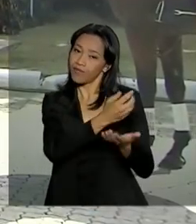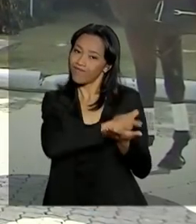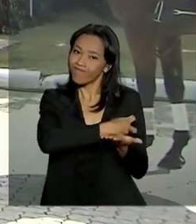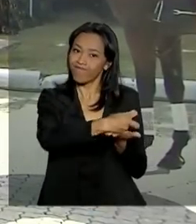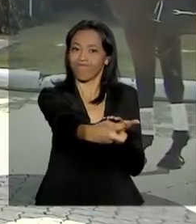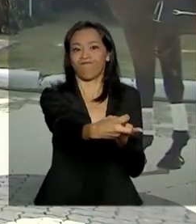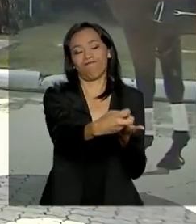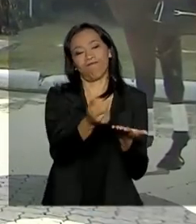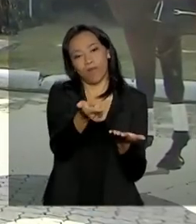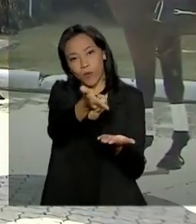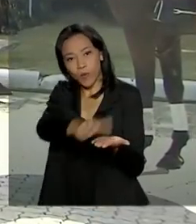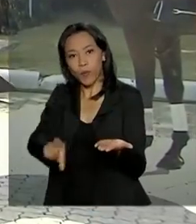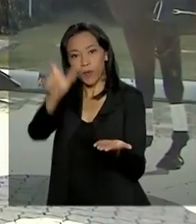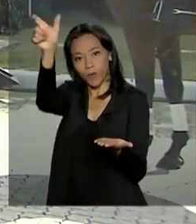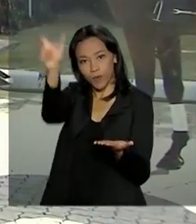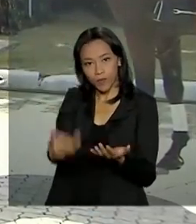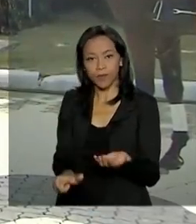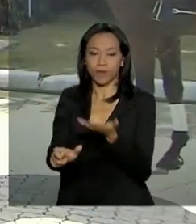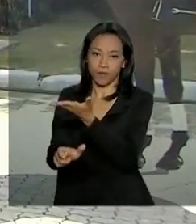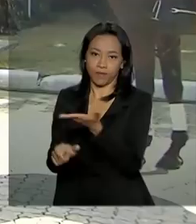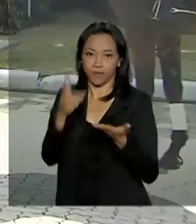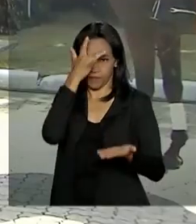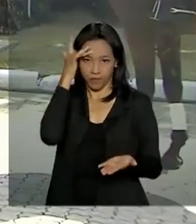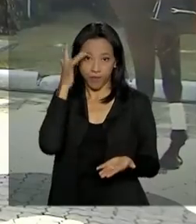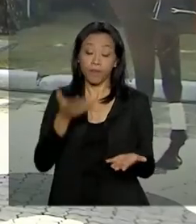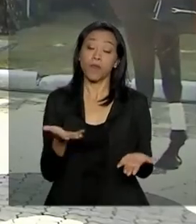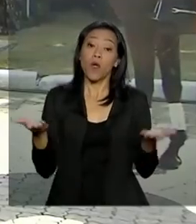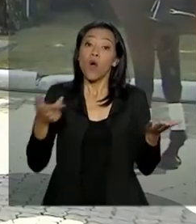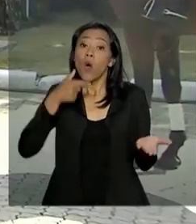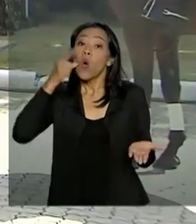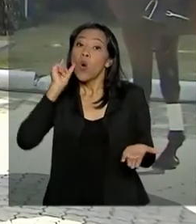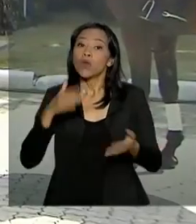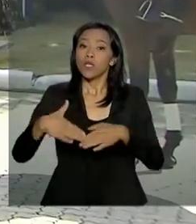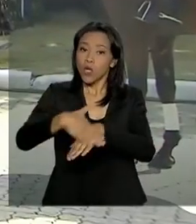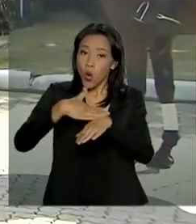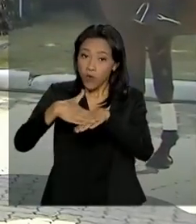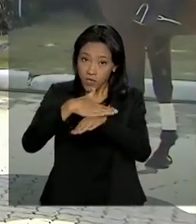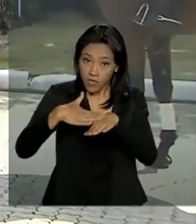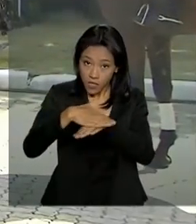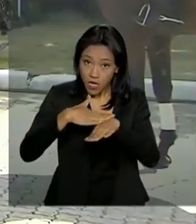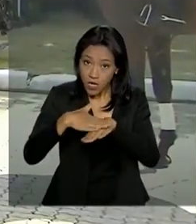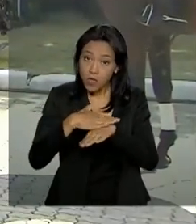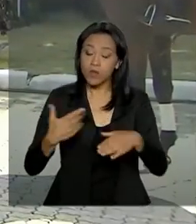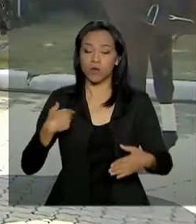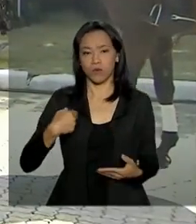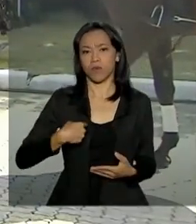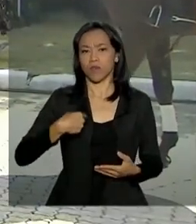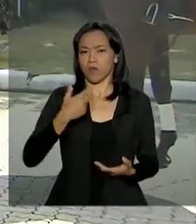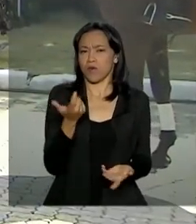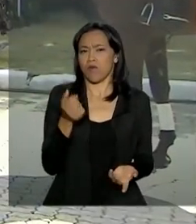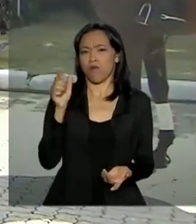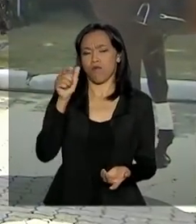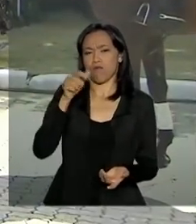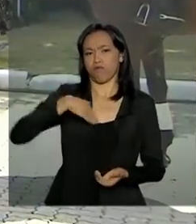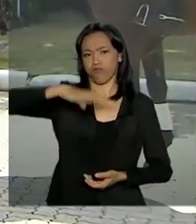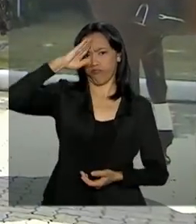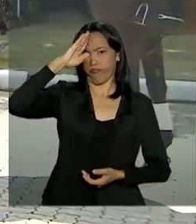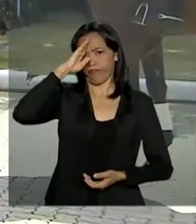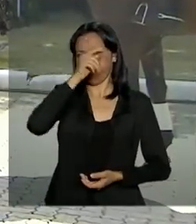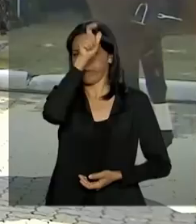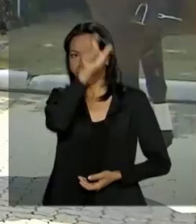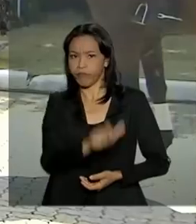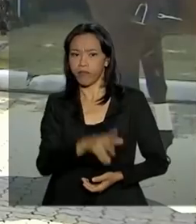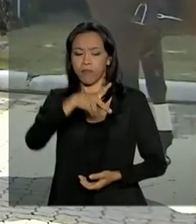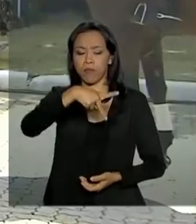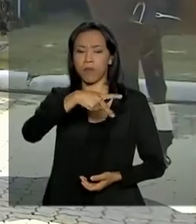2º Regimento de Cavalaria de Guarda. E ontem nós conversamos com o tenente-coronel Paulo Ubirajara Mendes. Ele falou um pouco da sua experiência